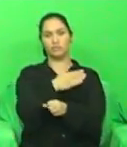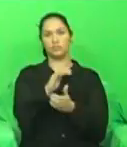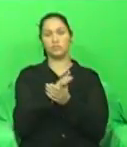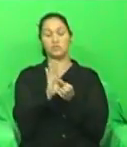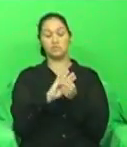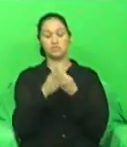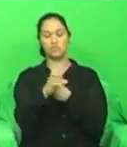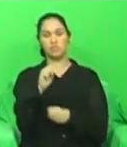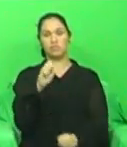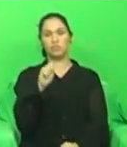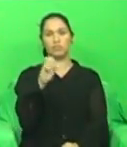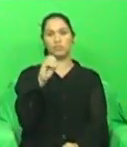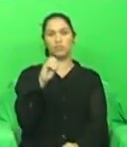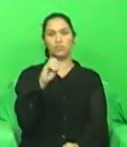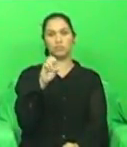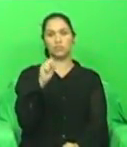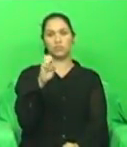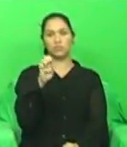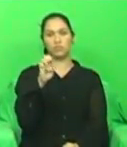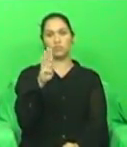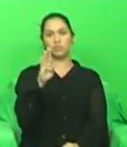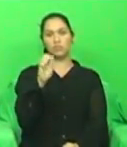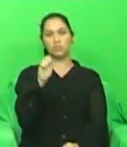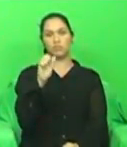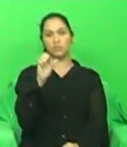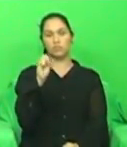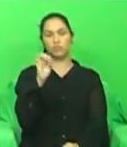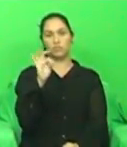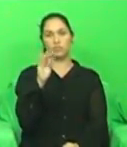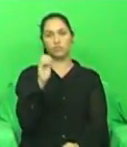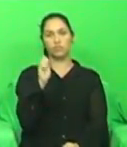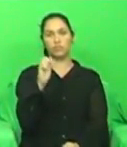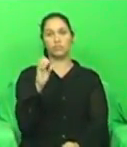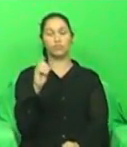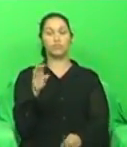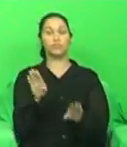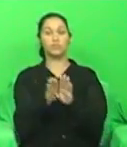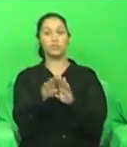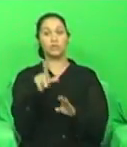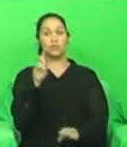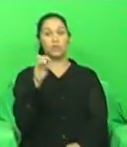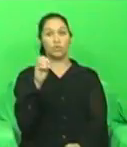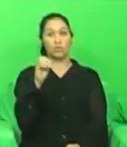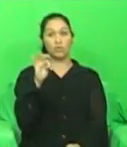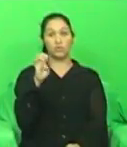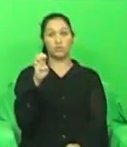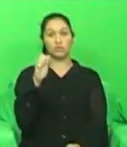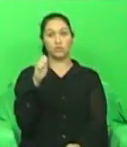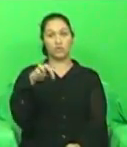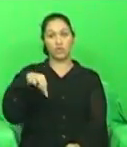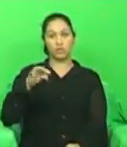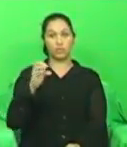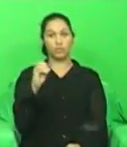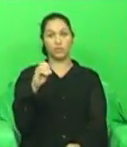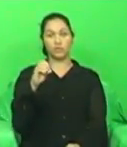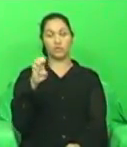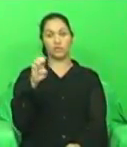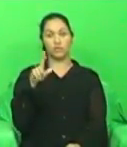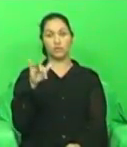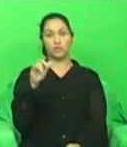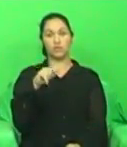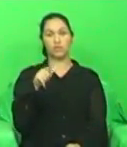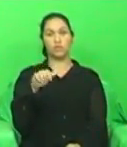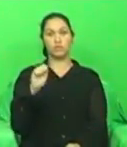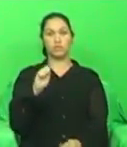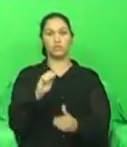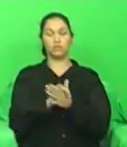no loteamento do loteamento elisa bairro são sebastião a rua liberato rocha meu deus essa equipe foi pra lá